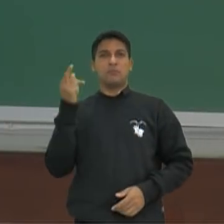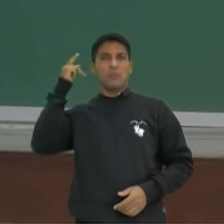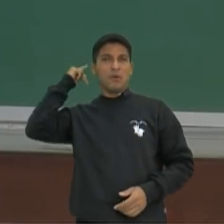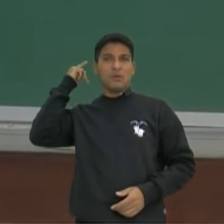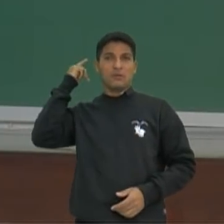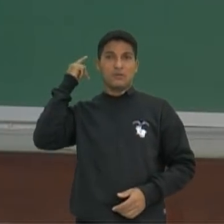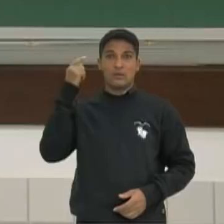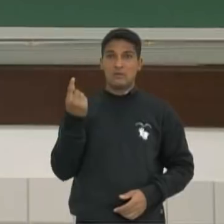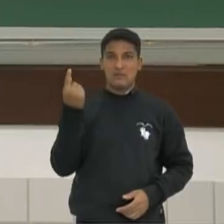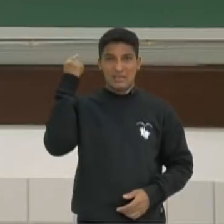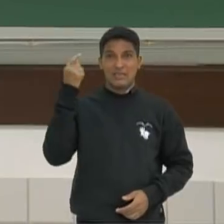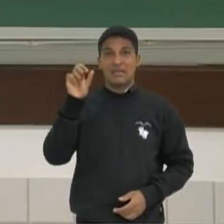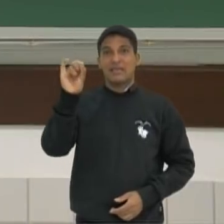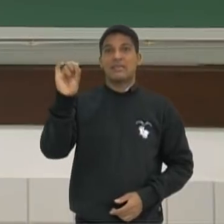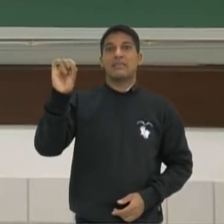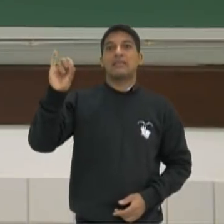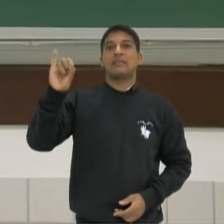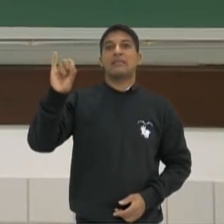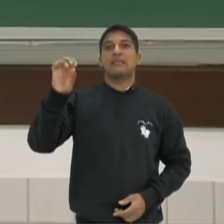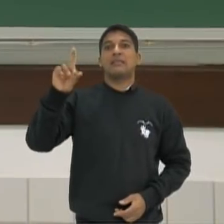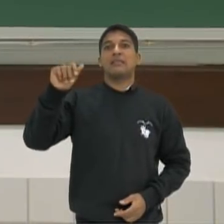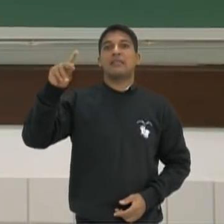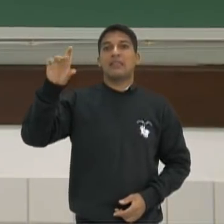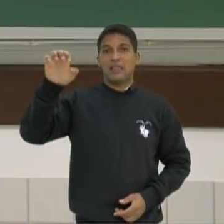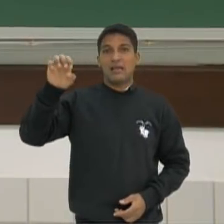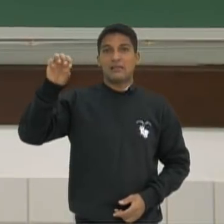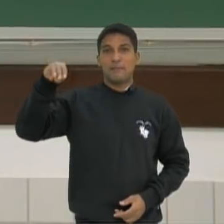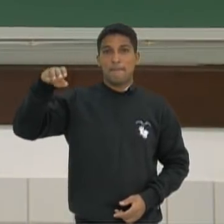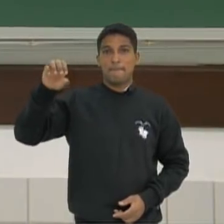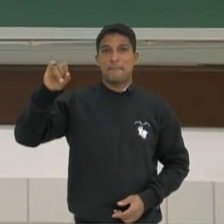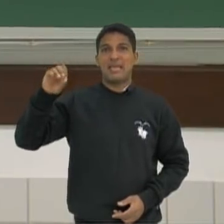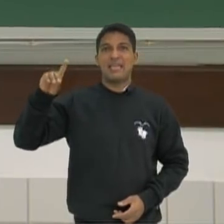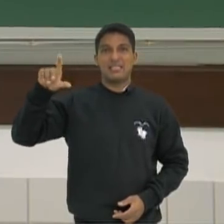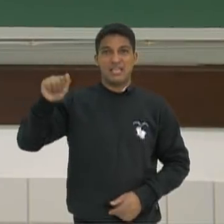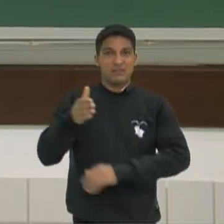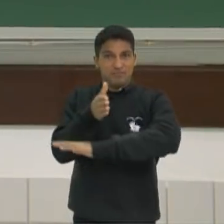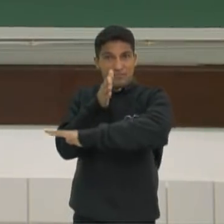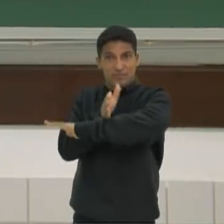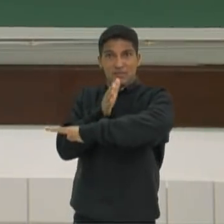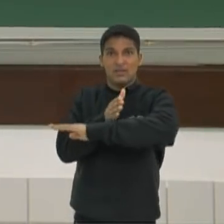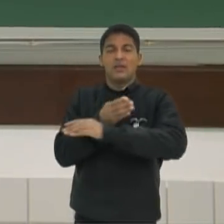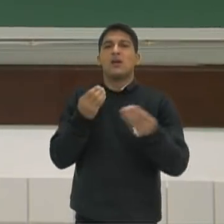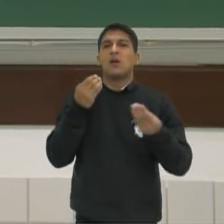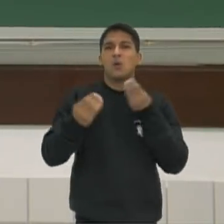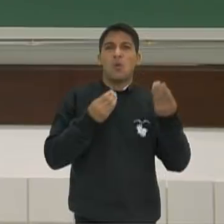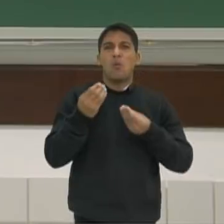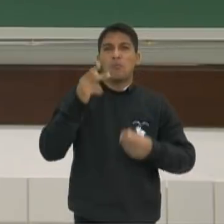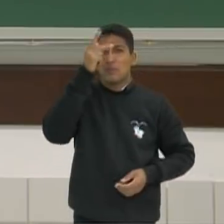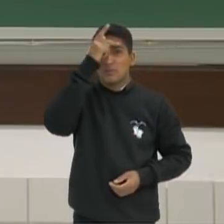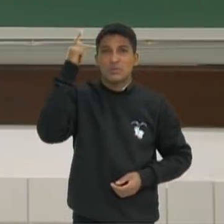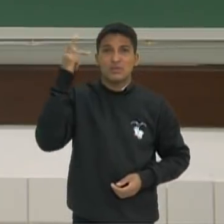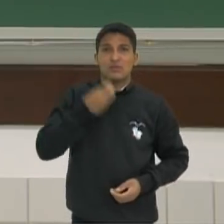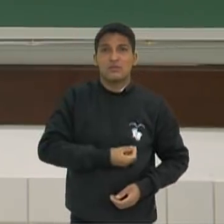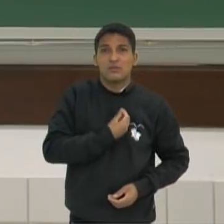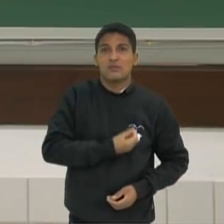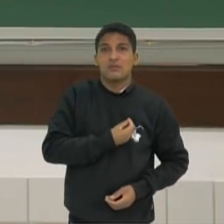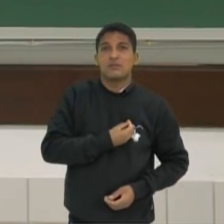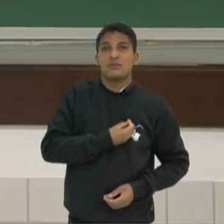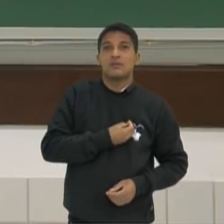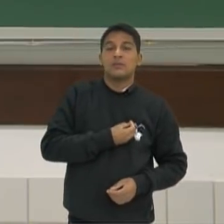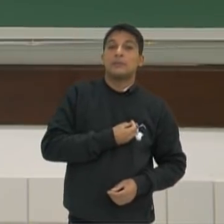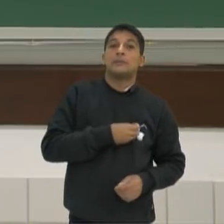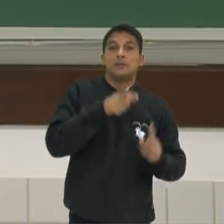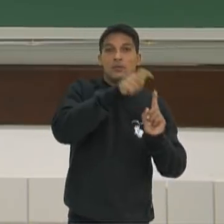nesse período da Idade Média? Bom, uma das coisas que estava presente com certeza na cabeça de um homem,